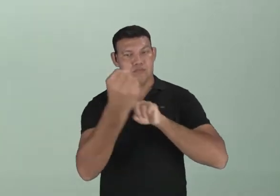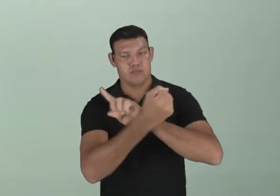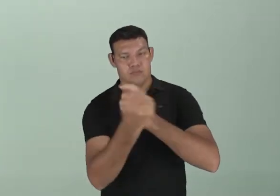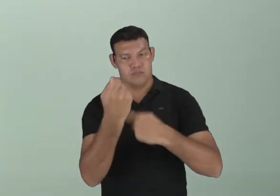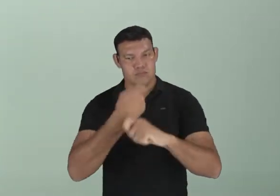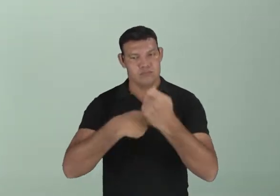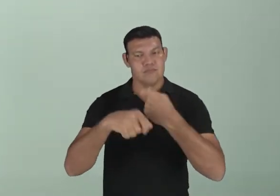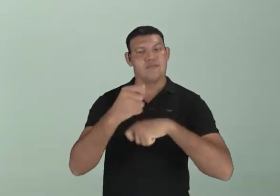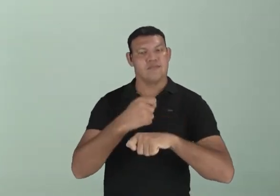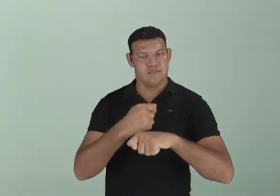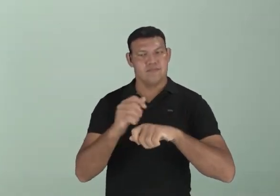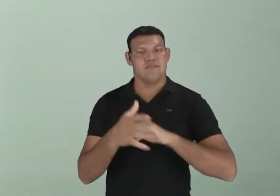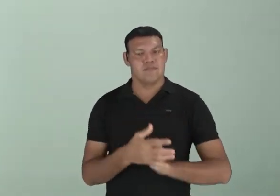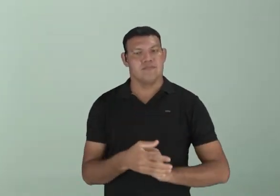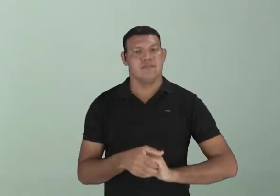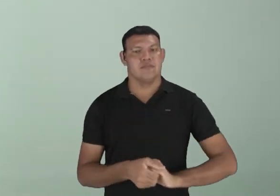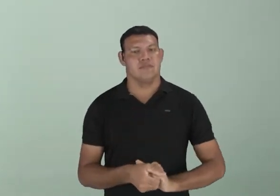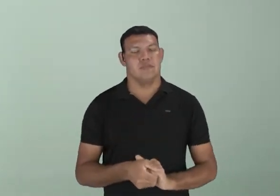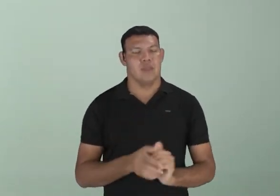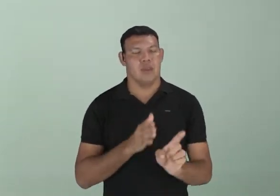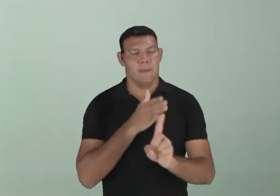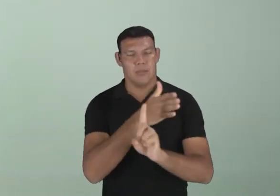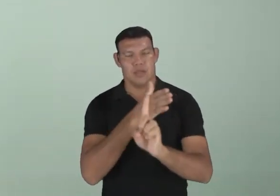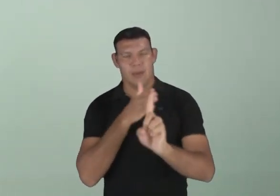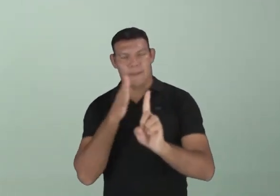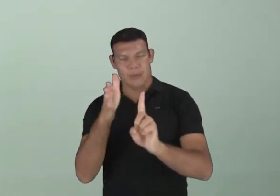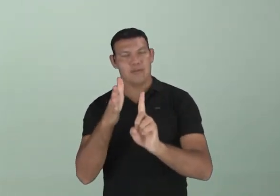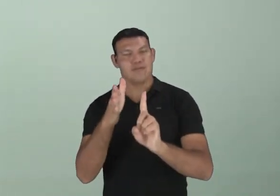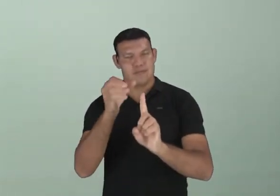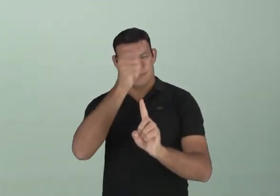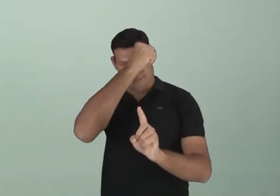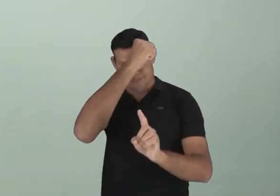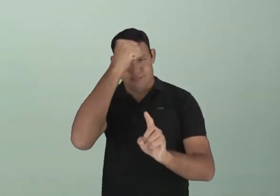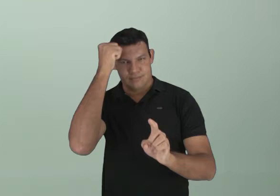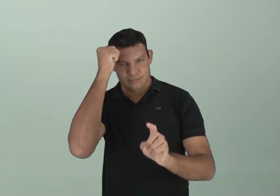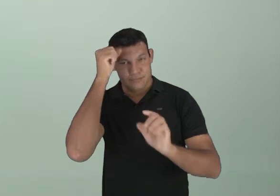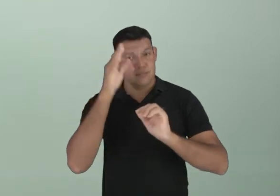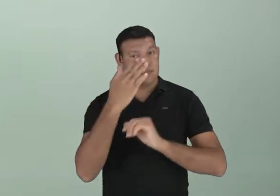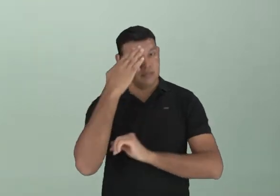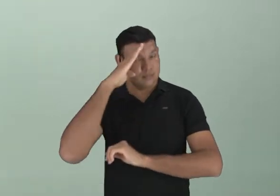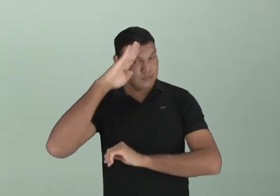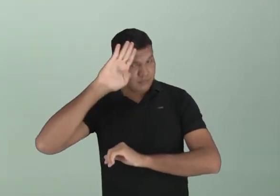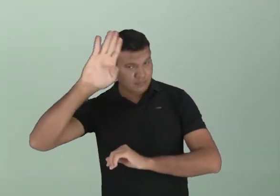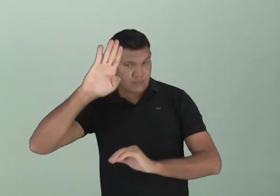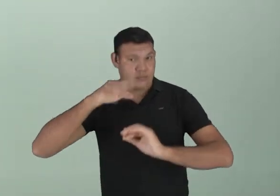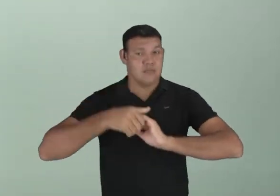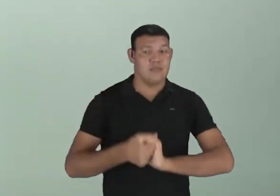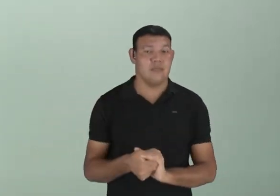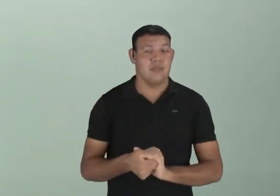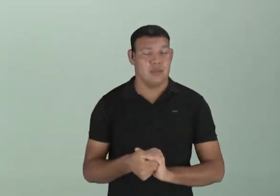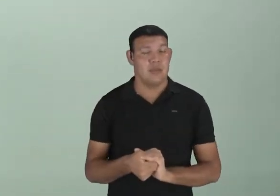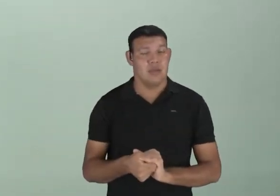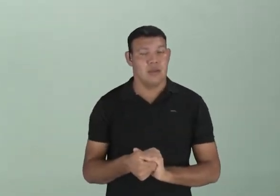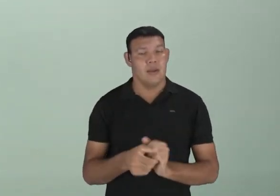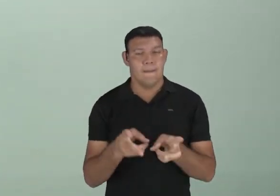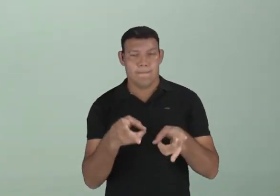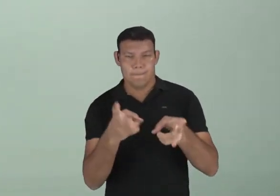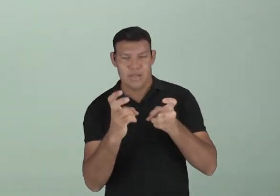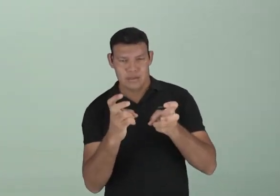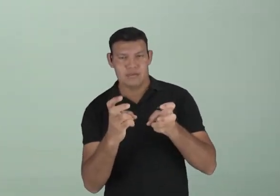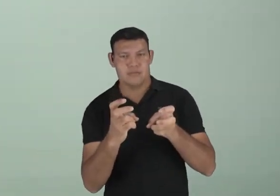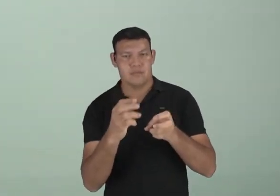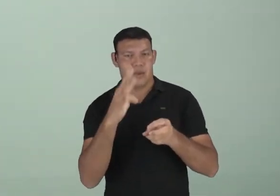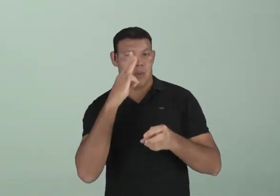sociedade, segundo algumas vertentes sociológicas, principalmente quando nós adotamos a